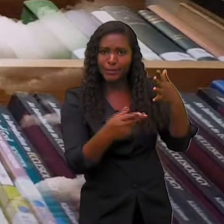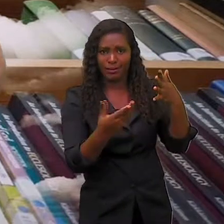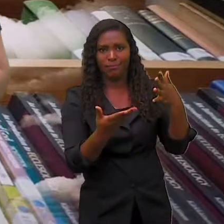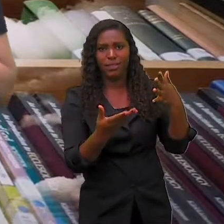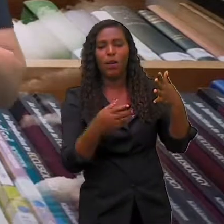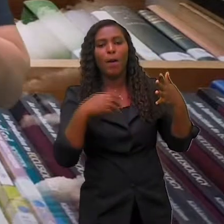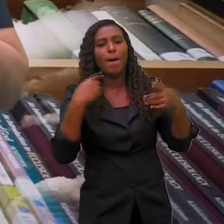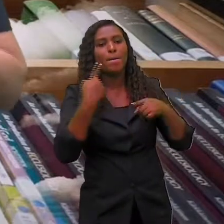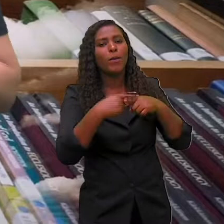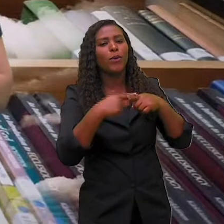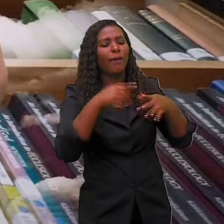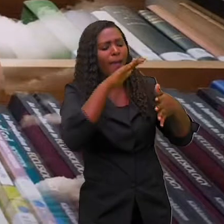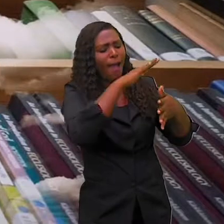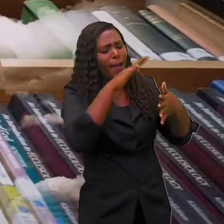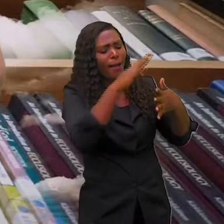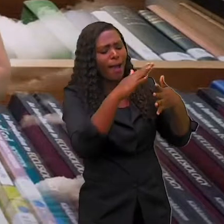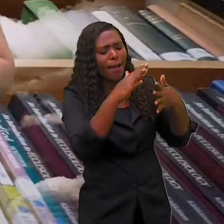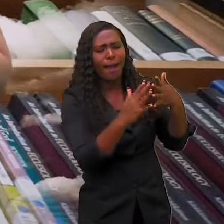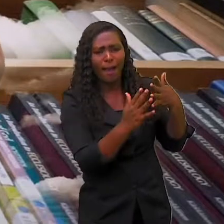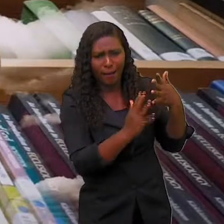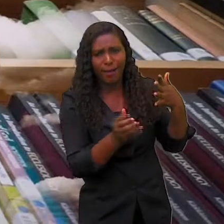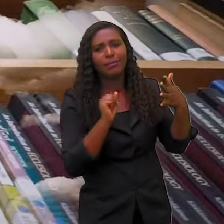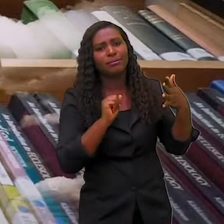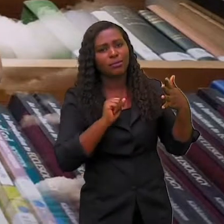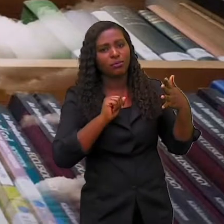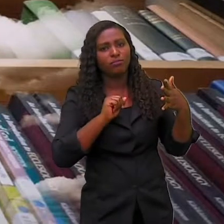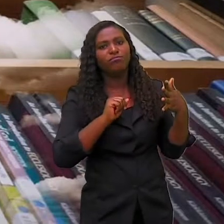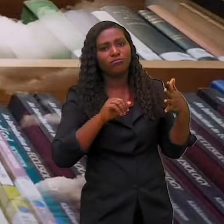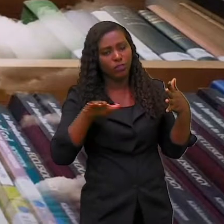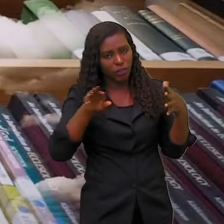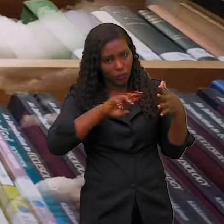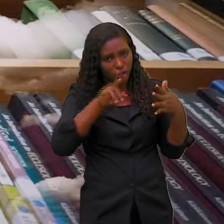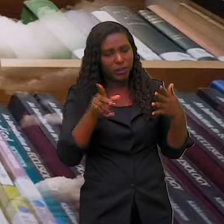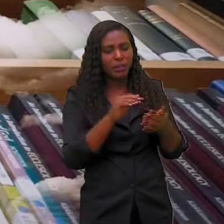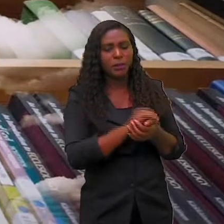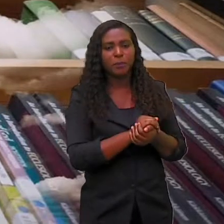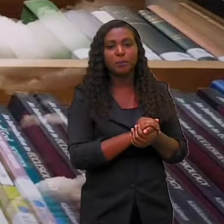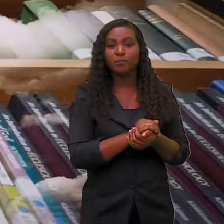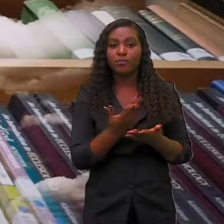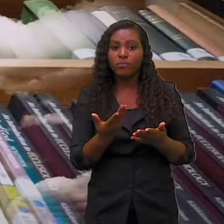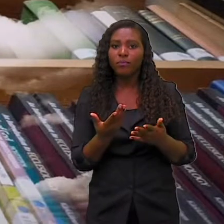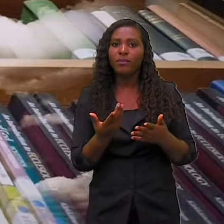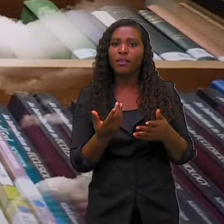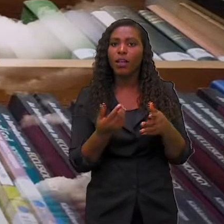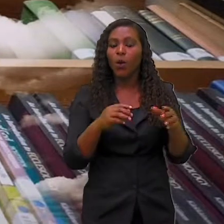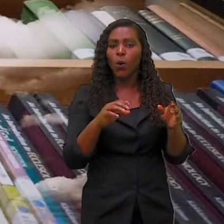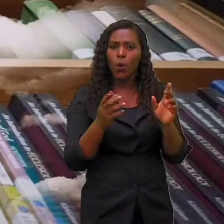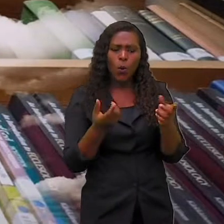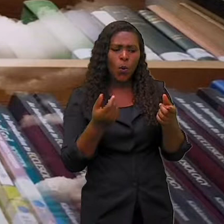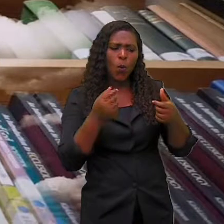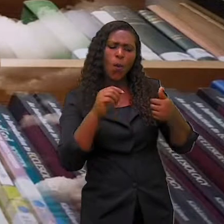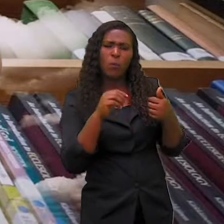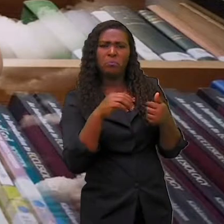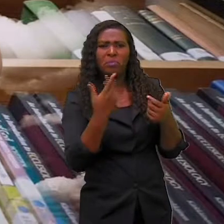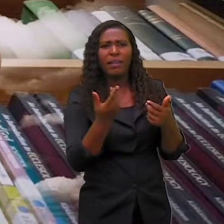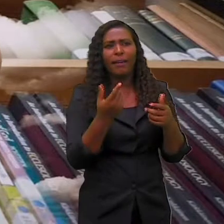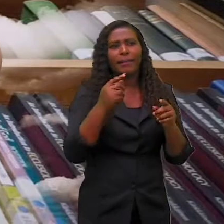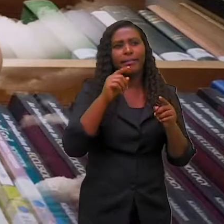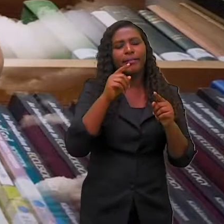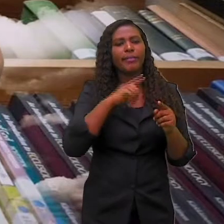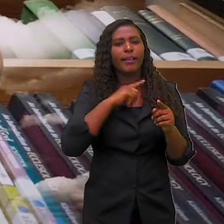nós temos tipos textuais que se caracterizam de acordo com a estrutura. Objetivo,